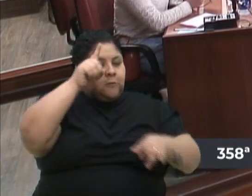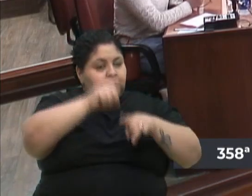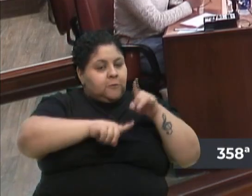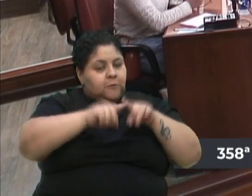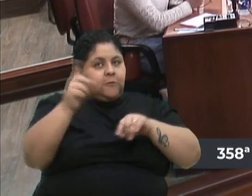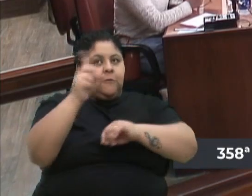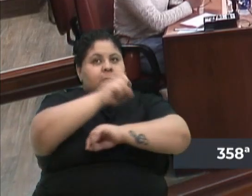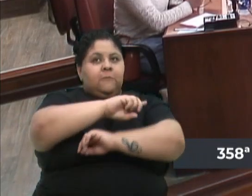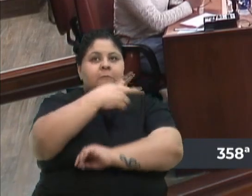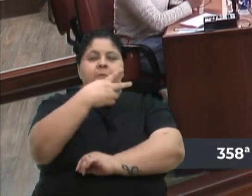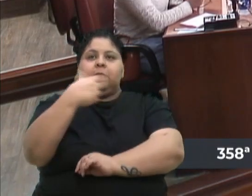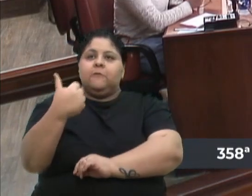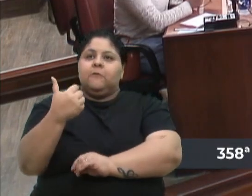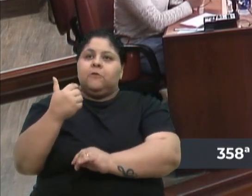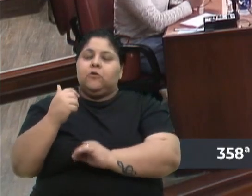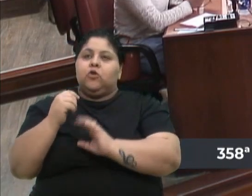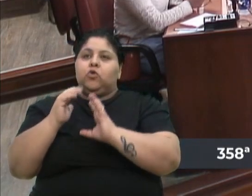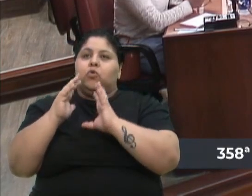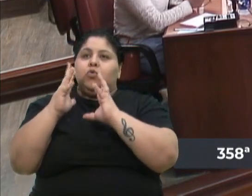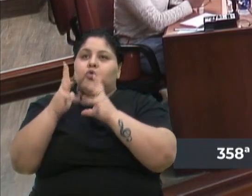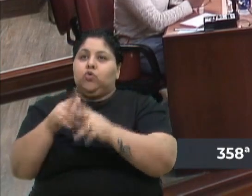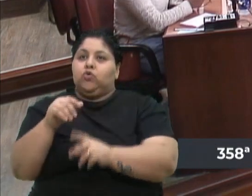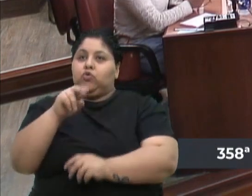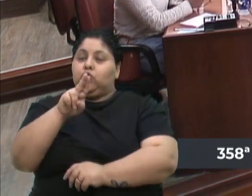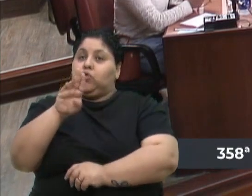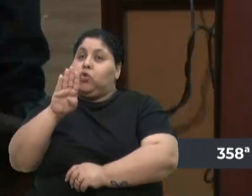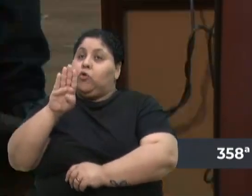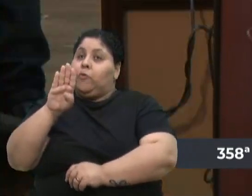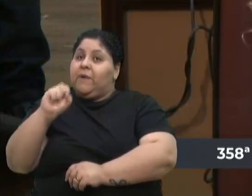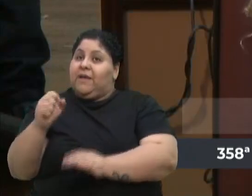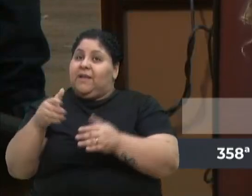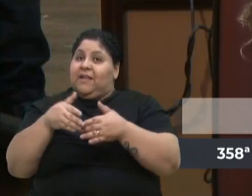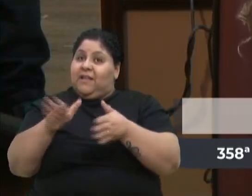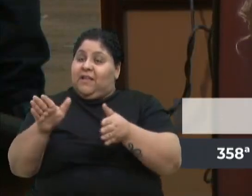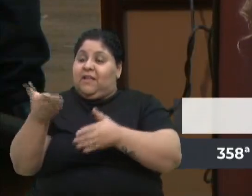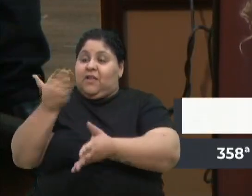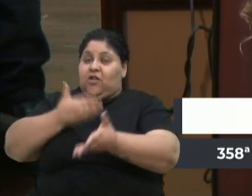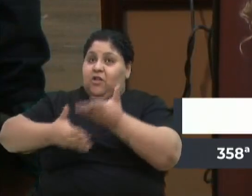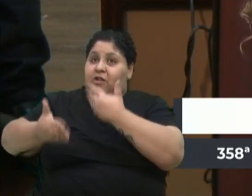21 com todas as unidades básicas de saúde abertas